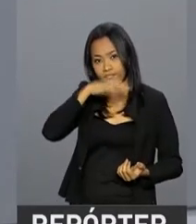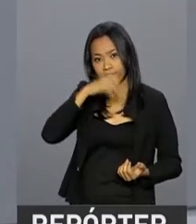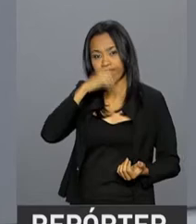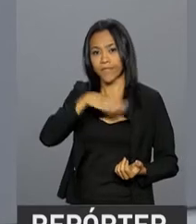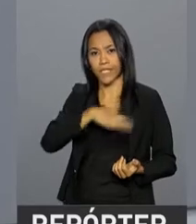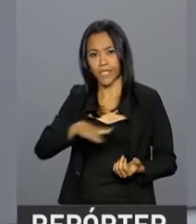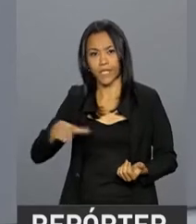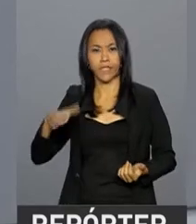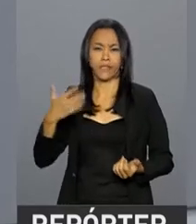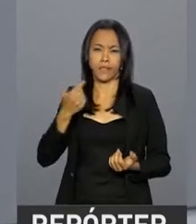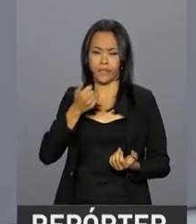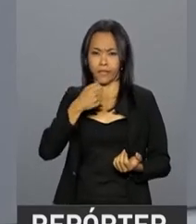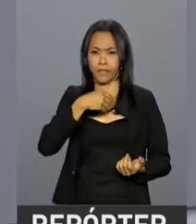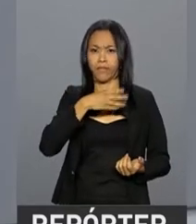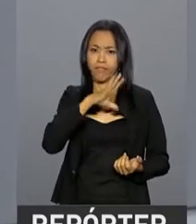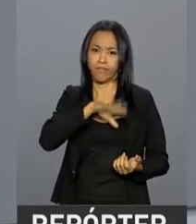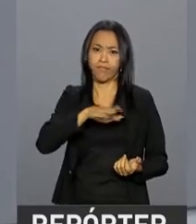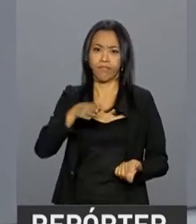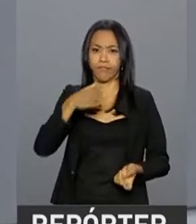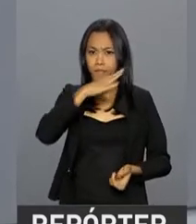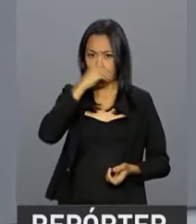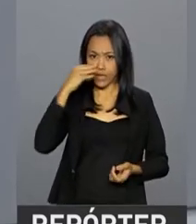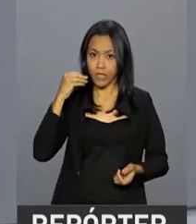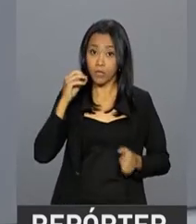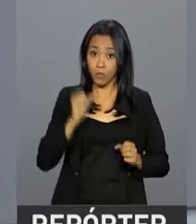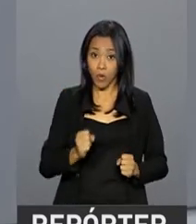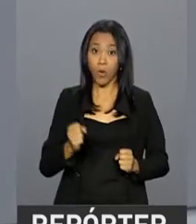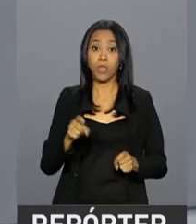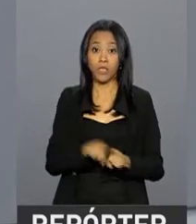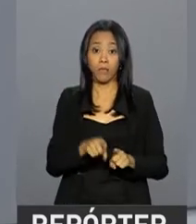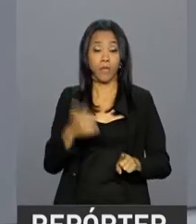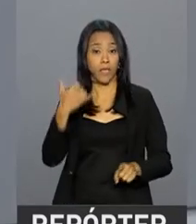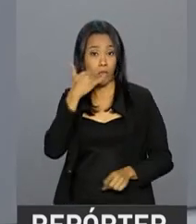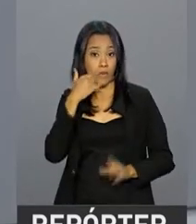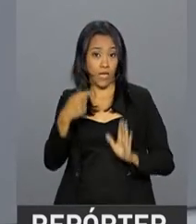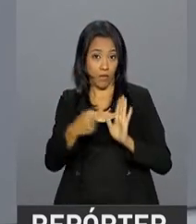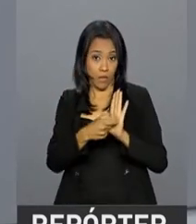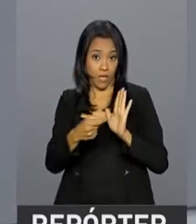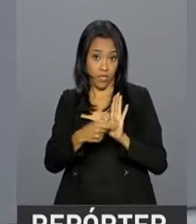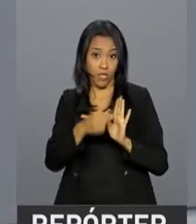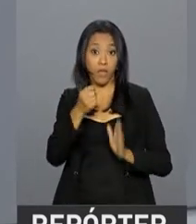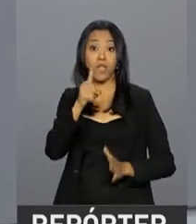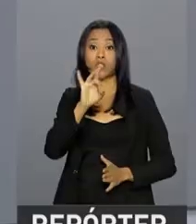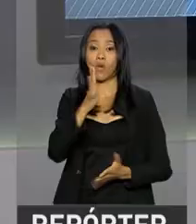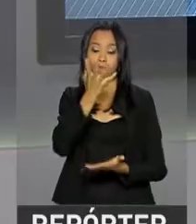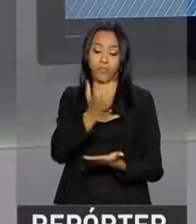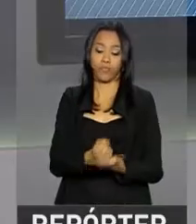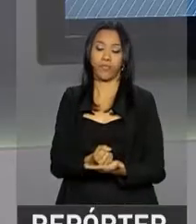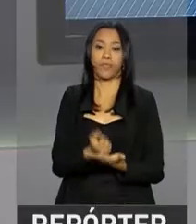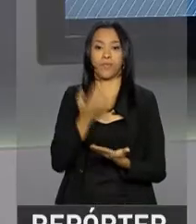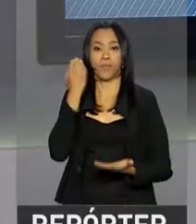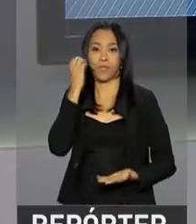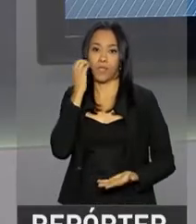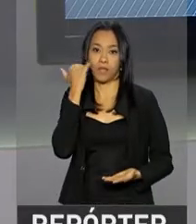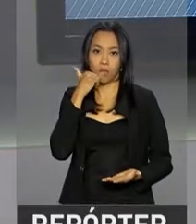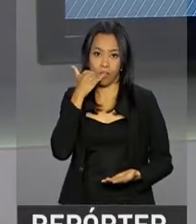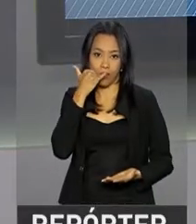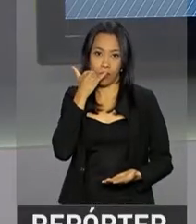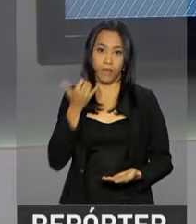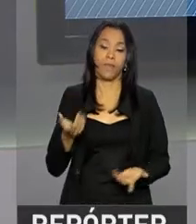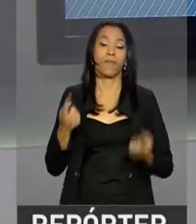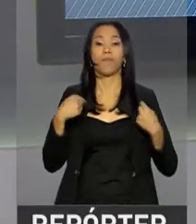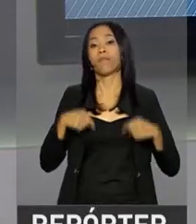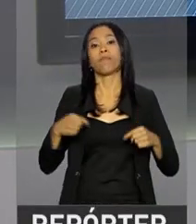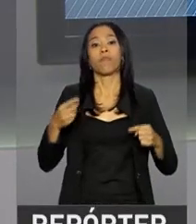pode também fazer a denúncia pelo aplicativo proteja brasil é só baixar pelo celular o ministro do desenvolvimento